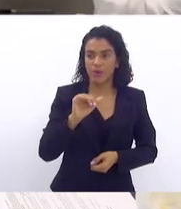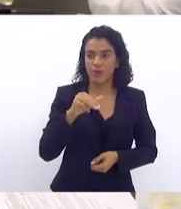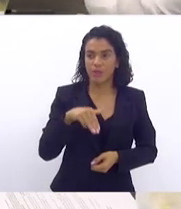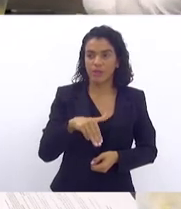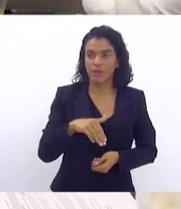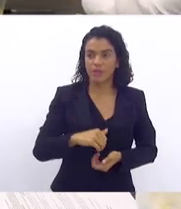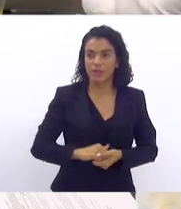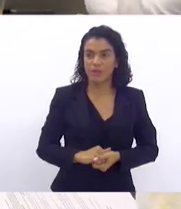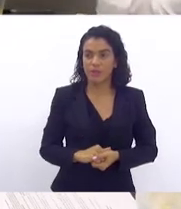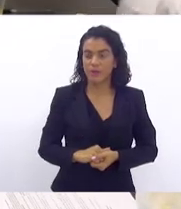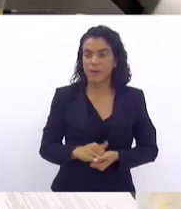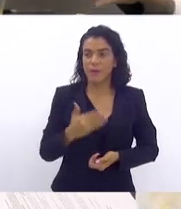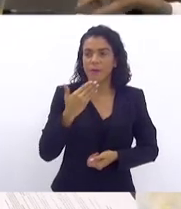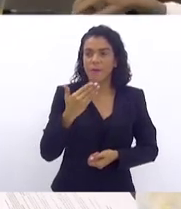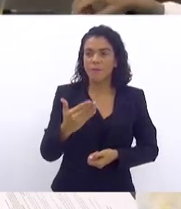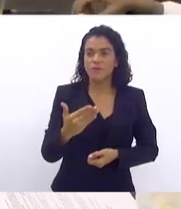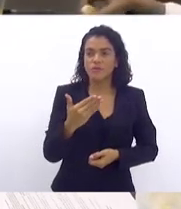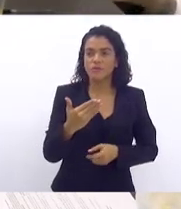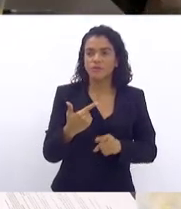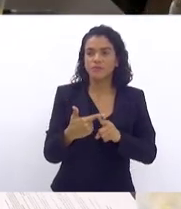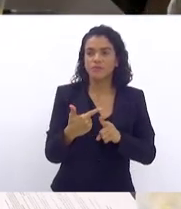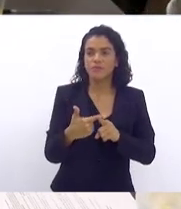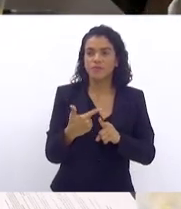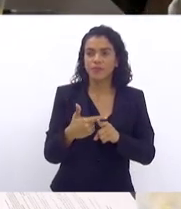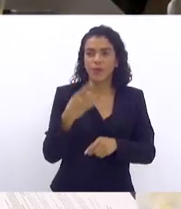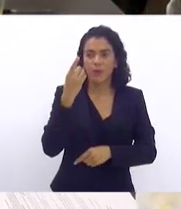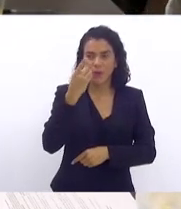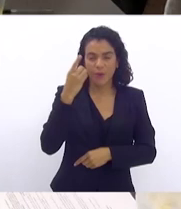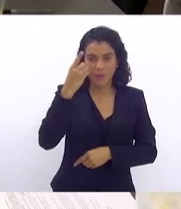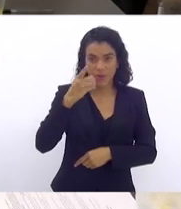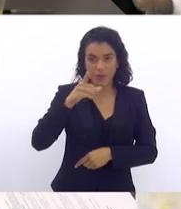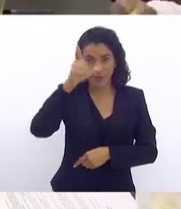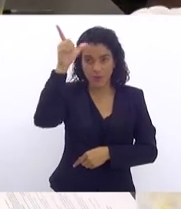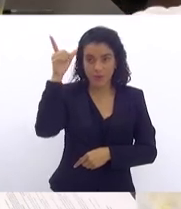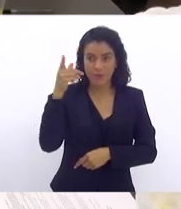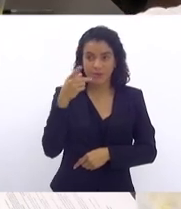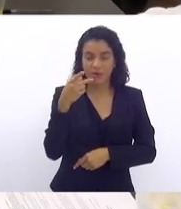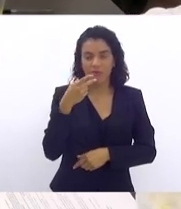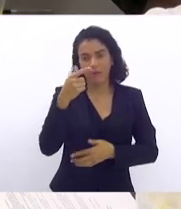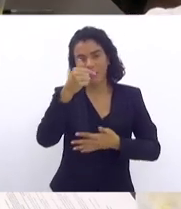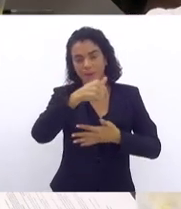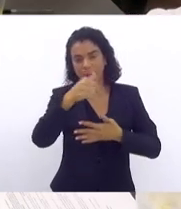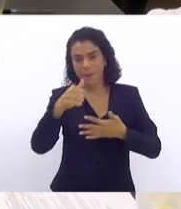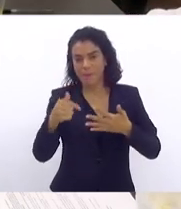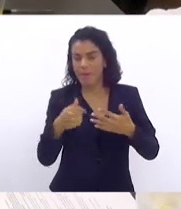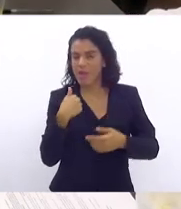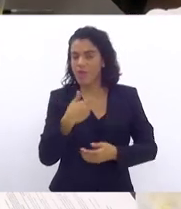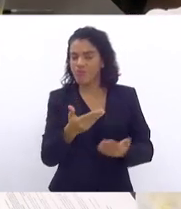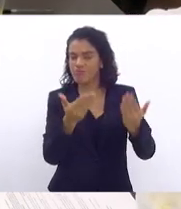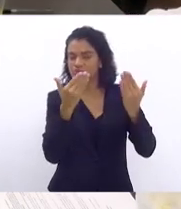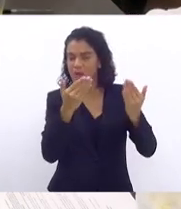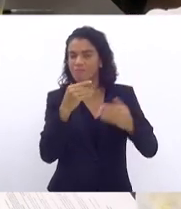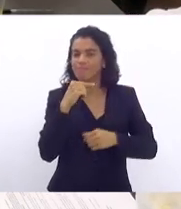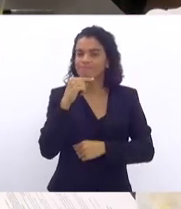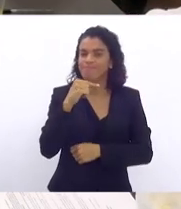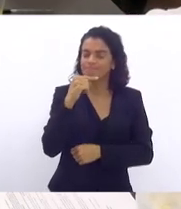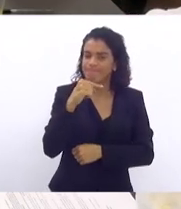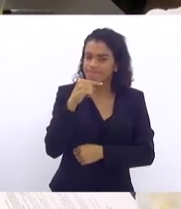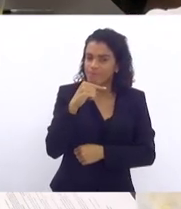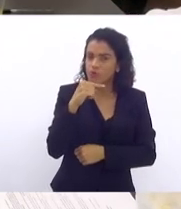discussão, porque logo que o deputado Luiz Paulo levantou algumas questões, eu fiquei em dúvidas